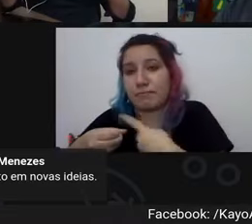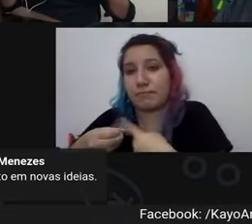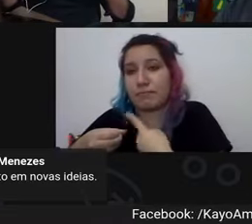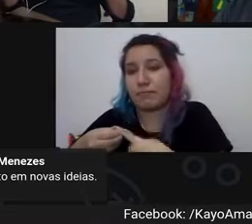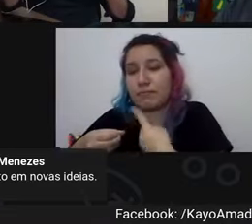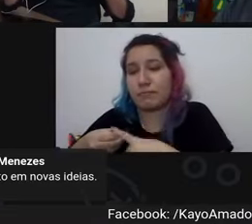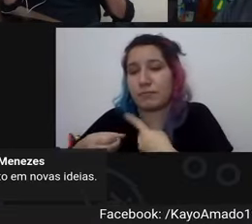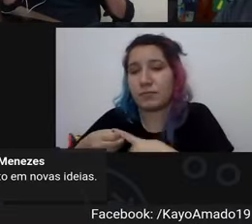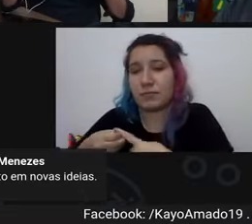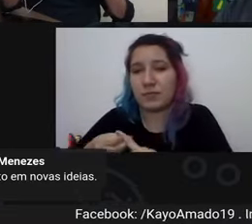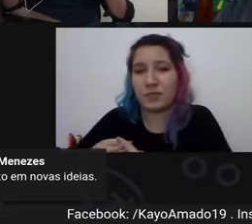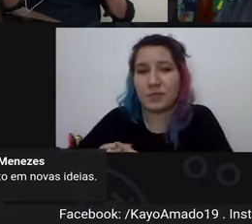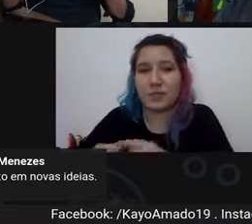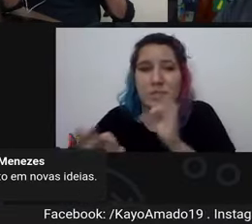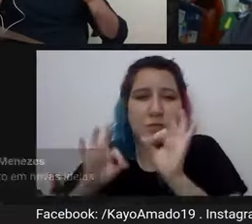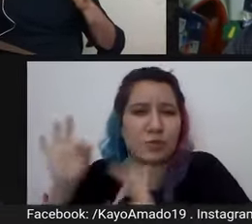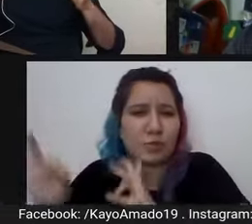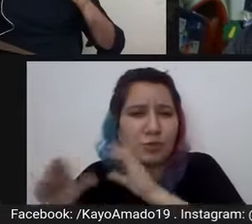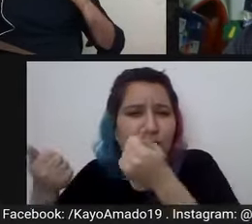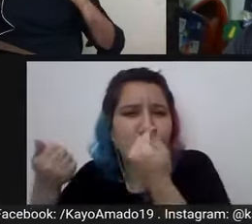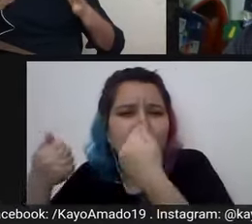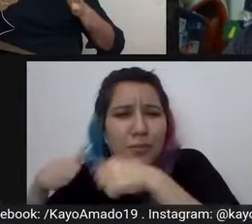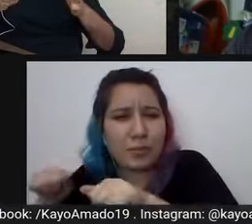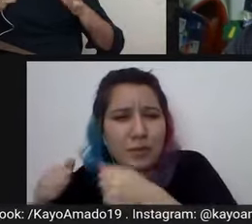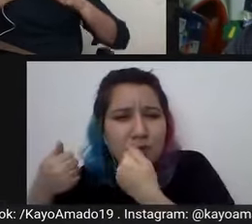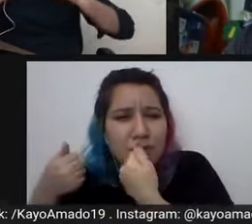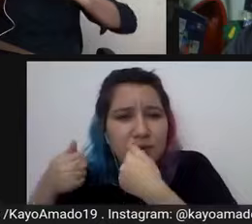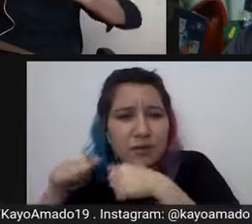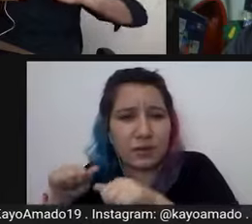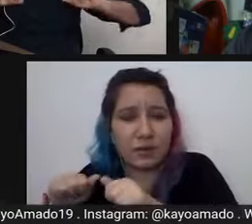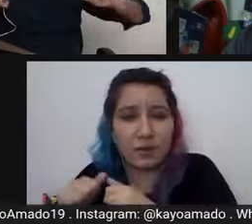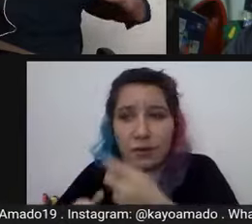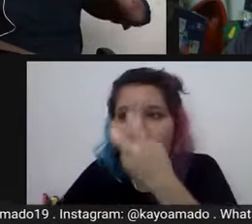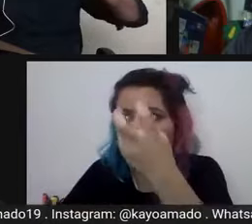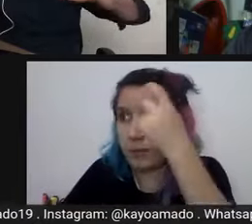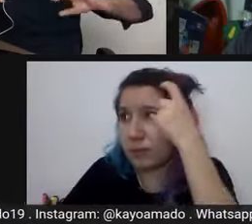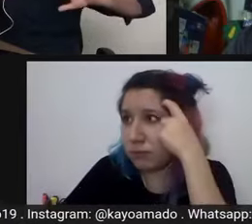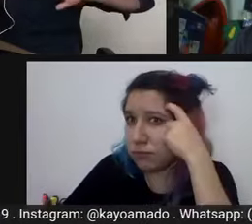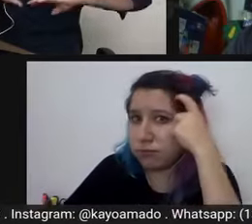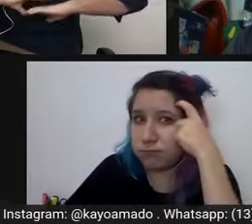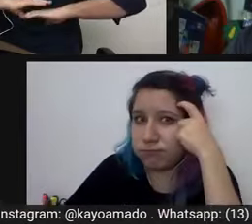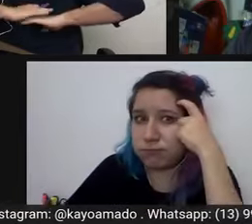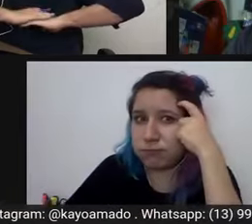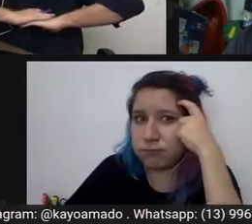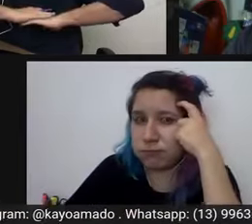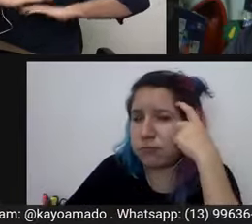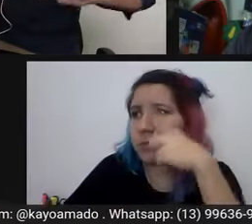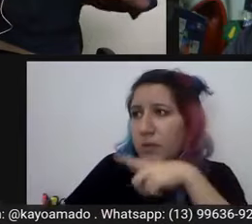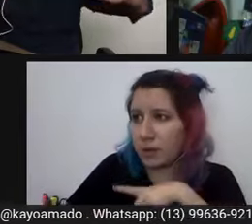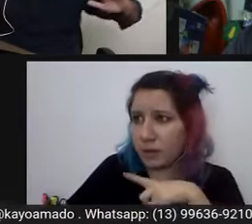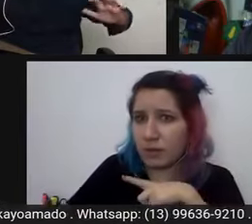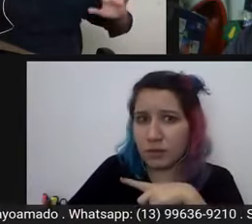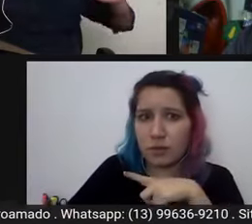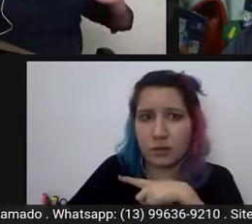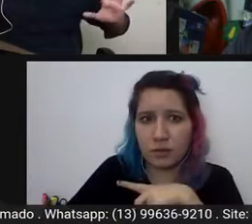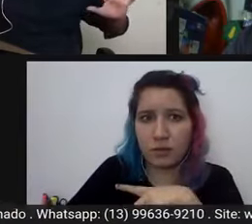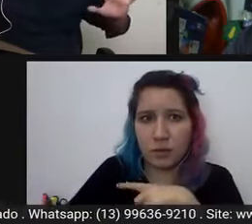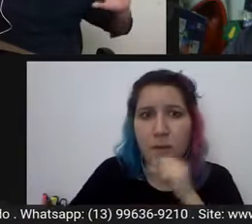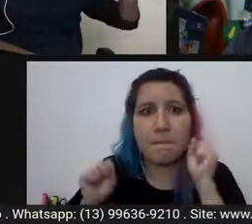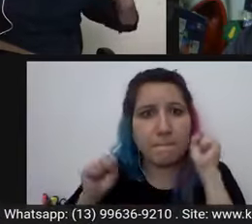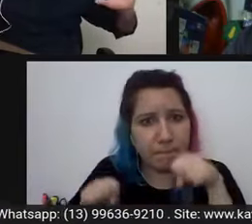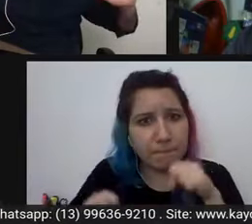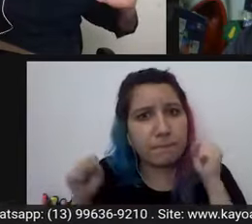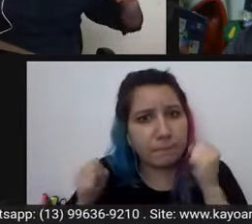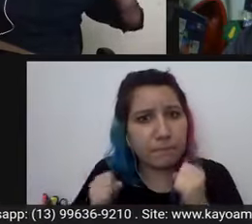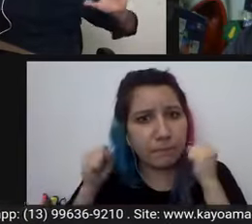para a área. E é isso que a gente está mostrando. Dá para trazer ideia, dá para trazer essa articulação, dá para ter esse olhar de toda São